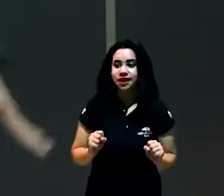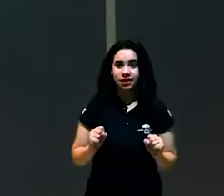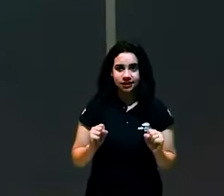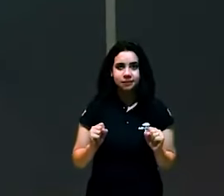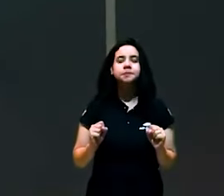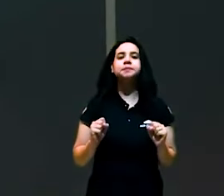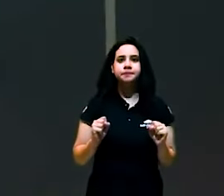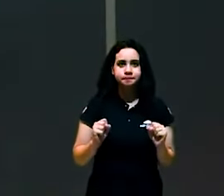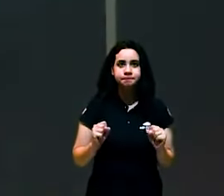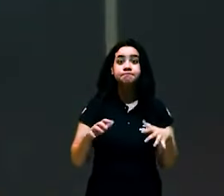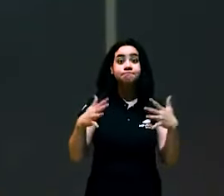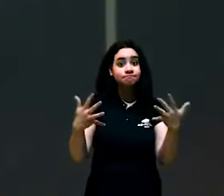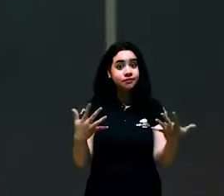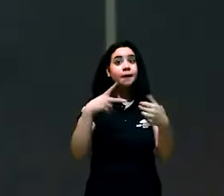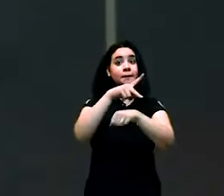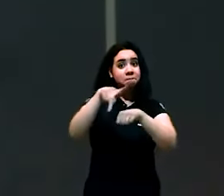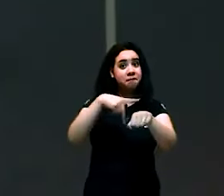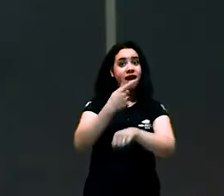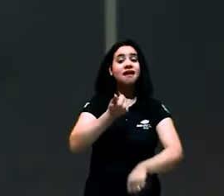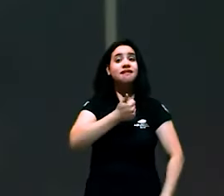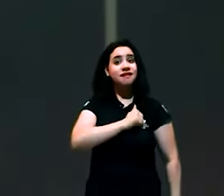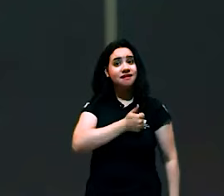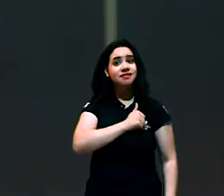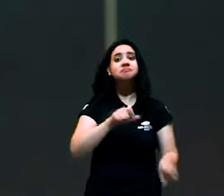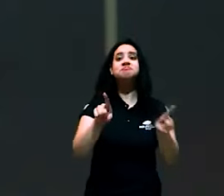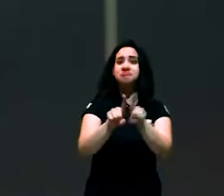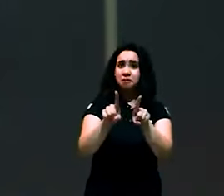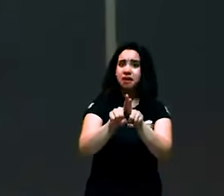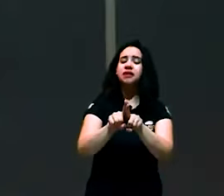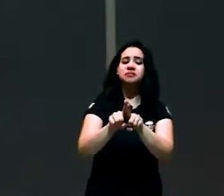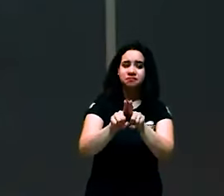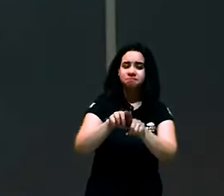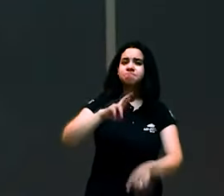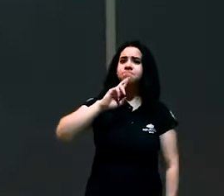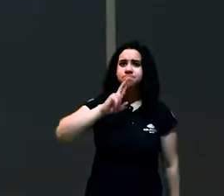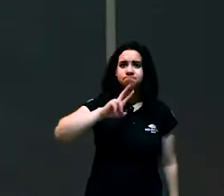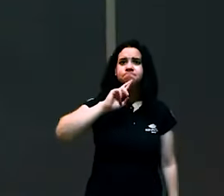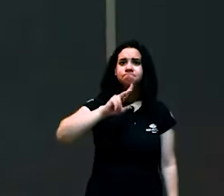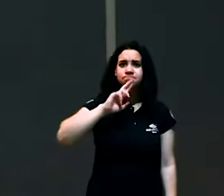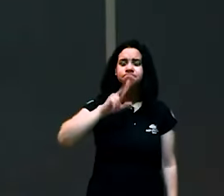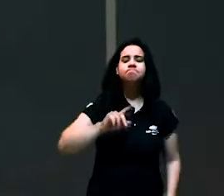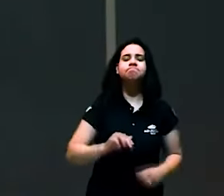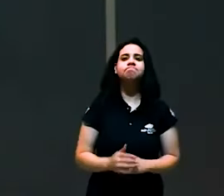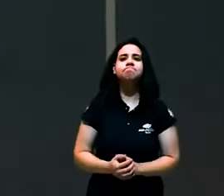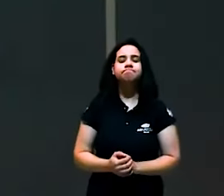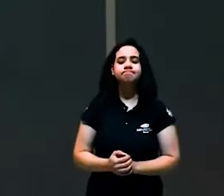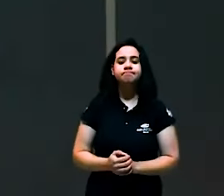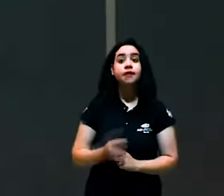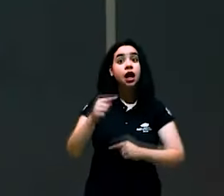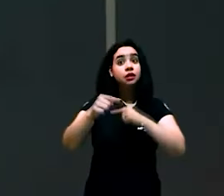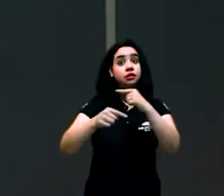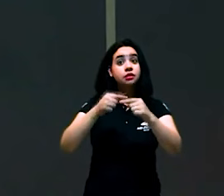Irmãos, anos mais tarde, vocês, eu tenho material, vocês vão ler. Este homem chamado Tomás